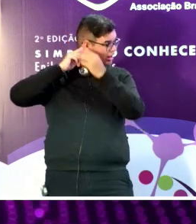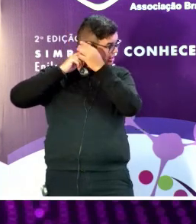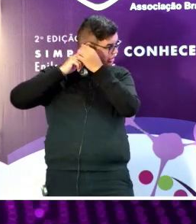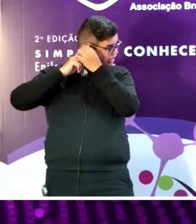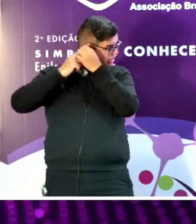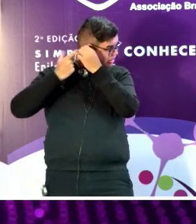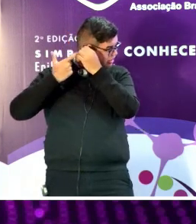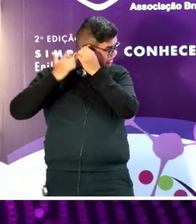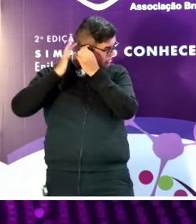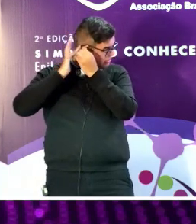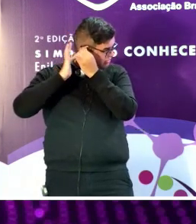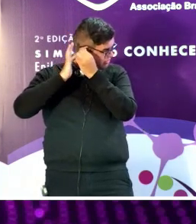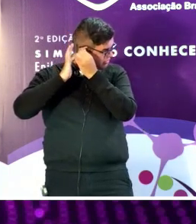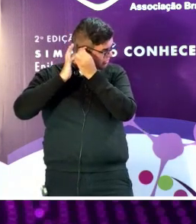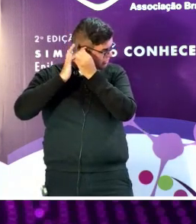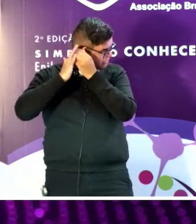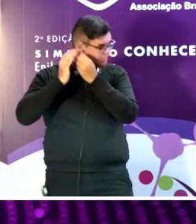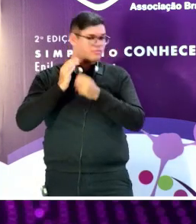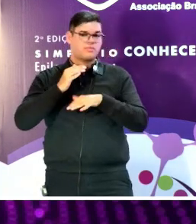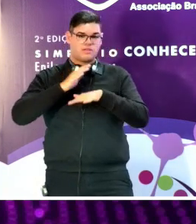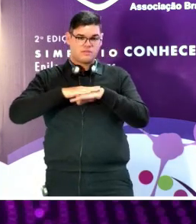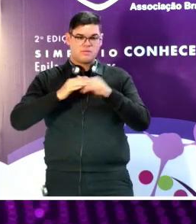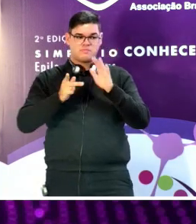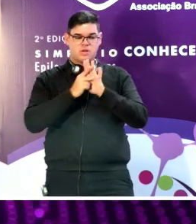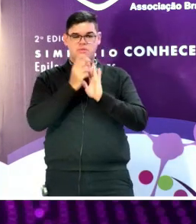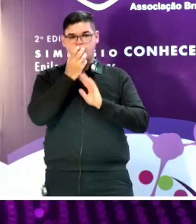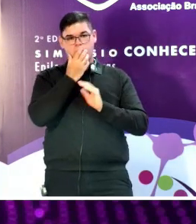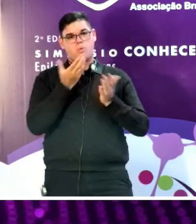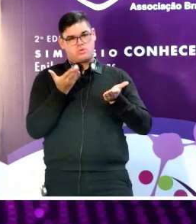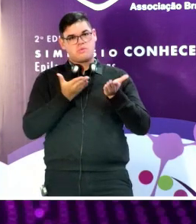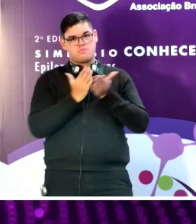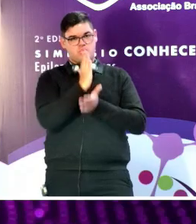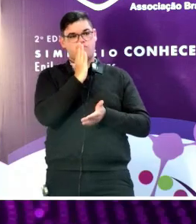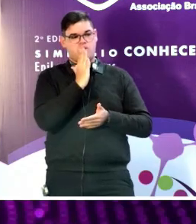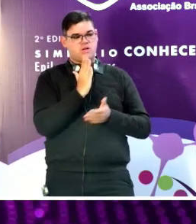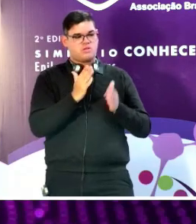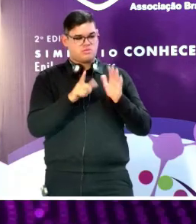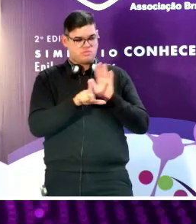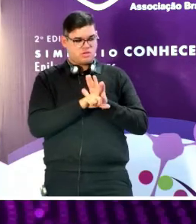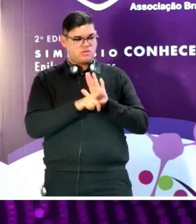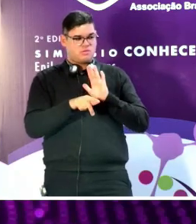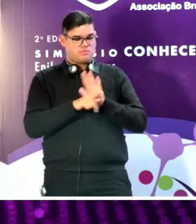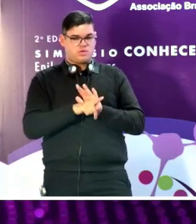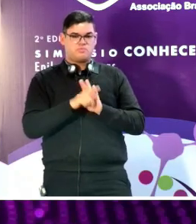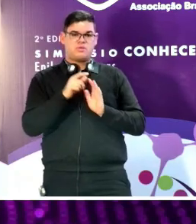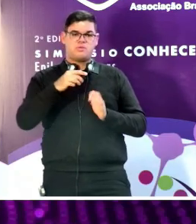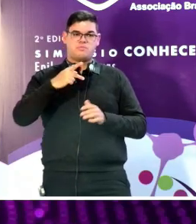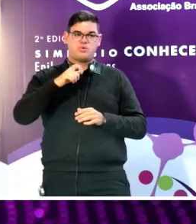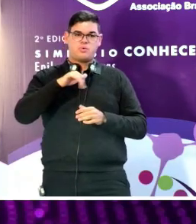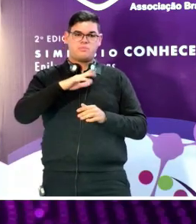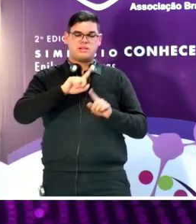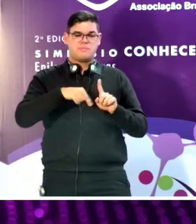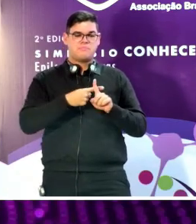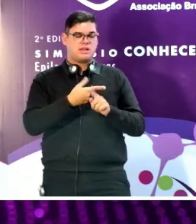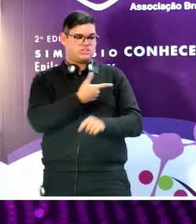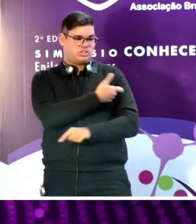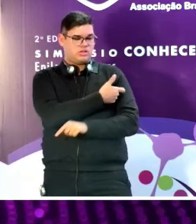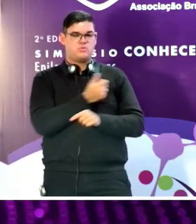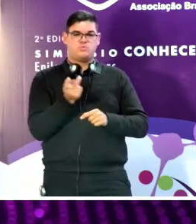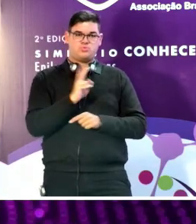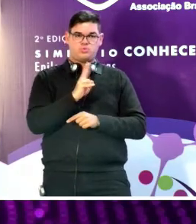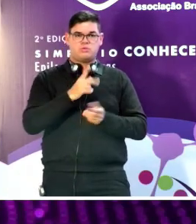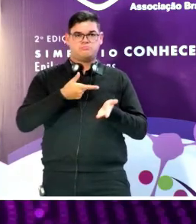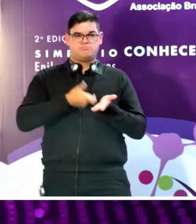Então, a gente hoje está aprovando a comercialização dessa pomada e do injetável.